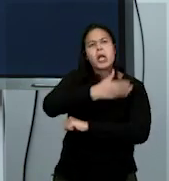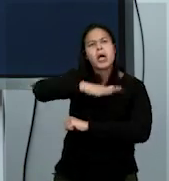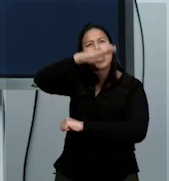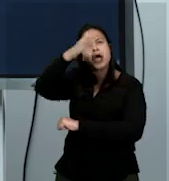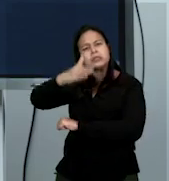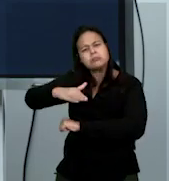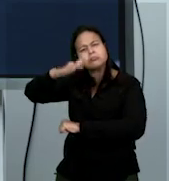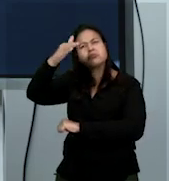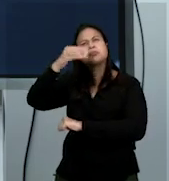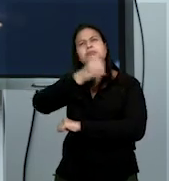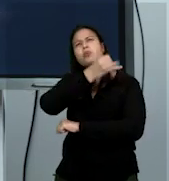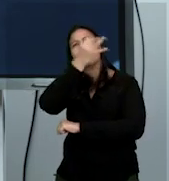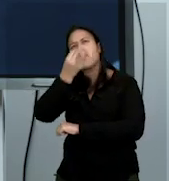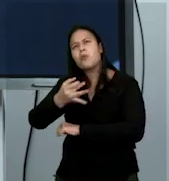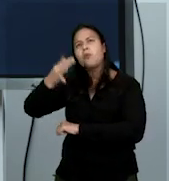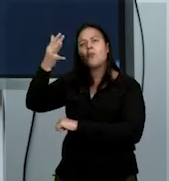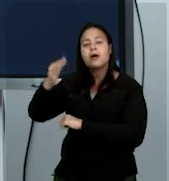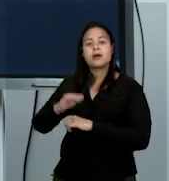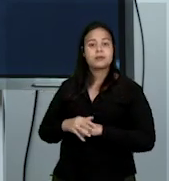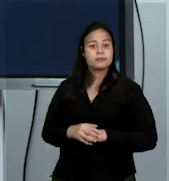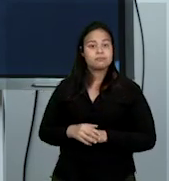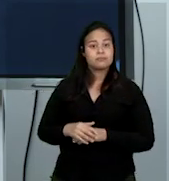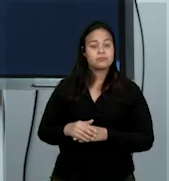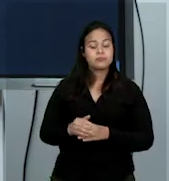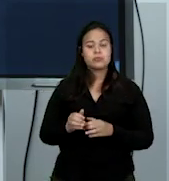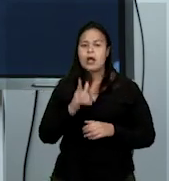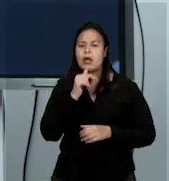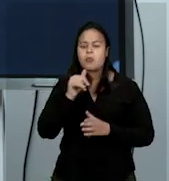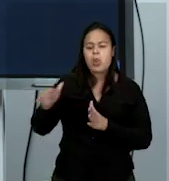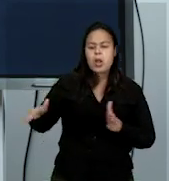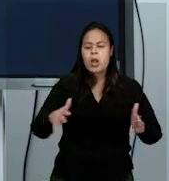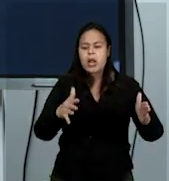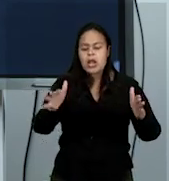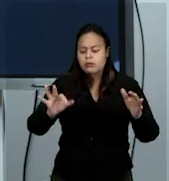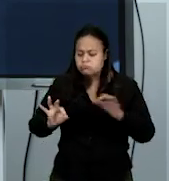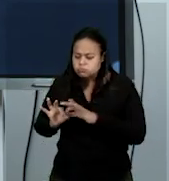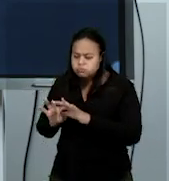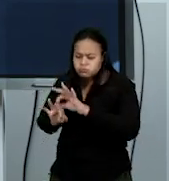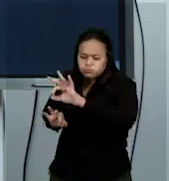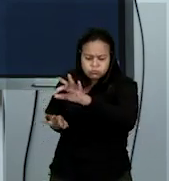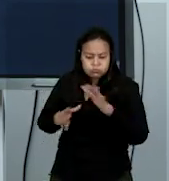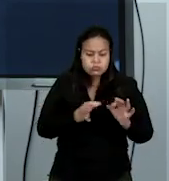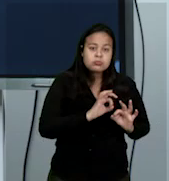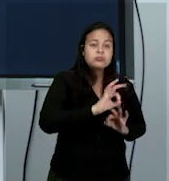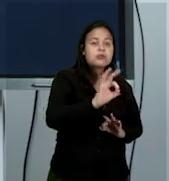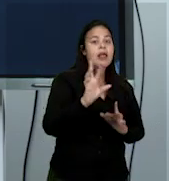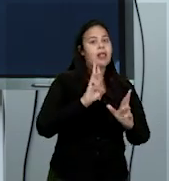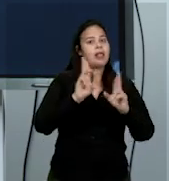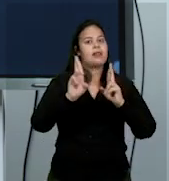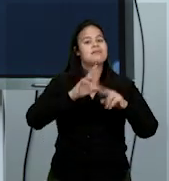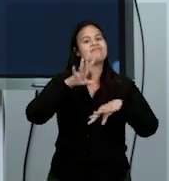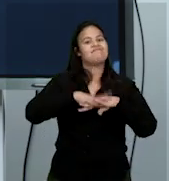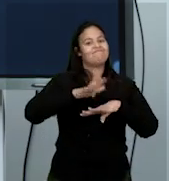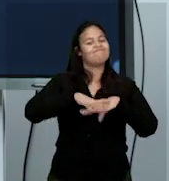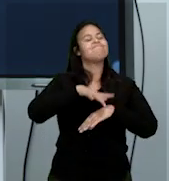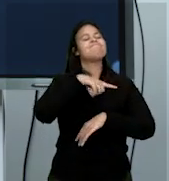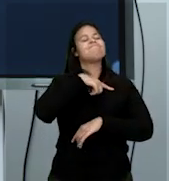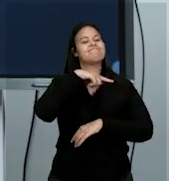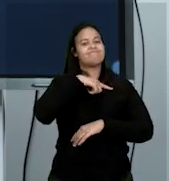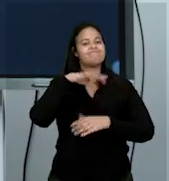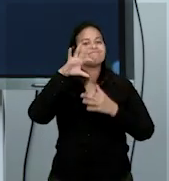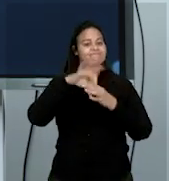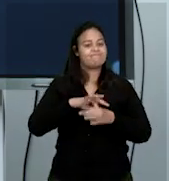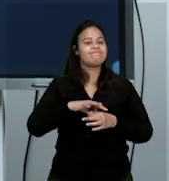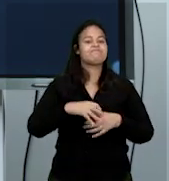de larguras de rio, tudo é mais ou menos usando essas relações. Então vamos fazer o